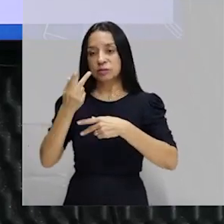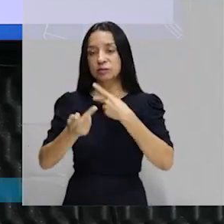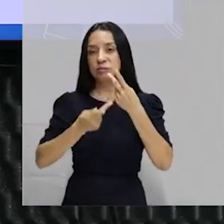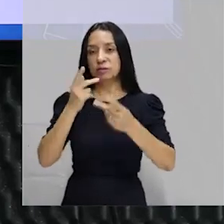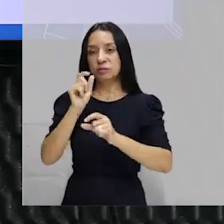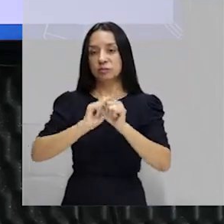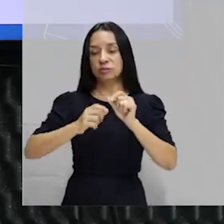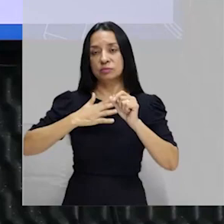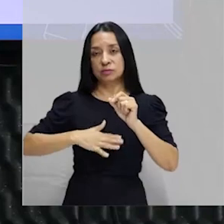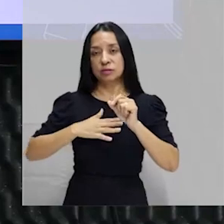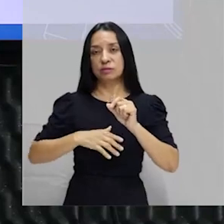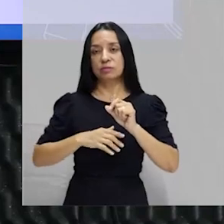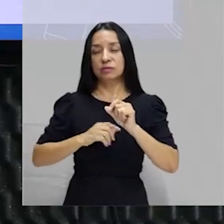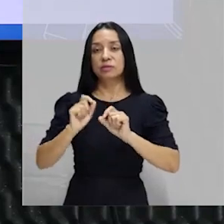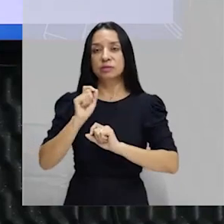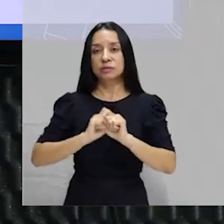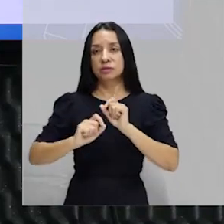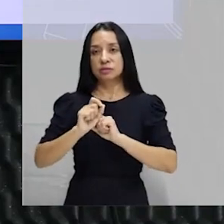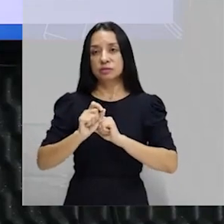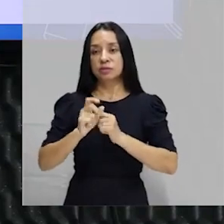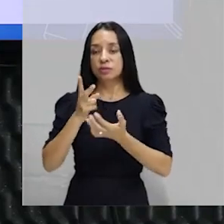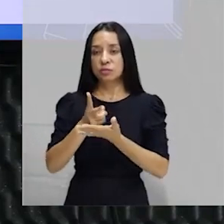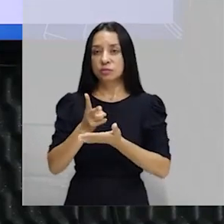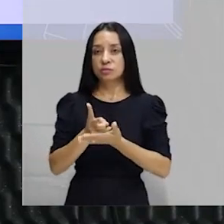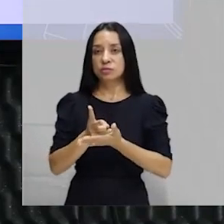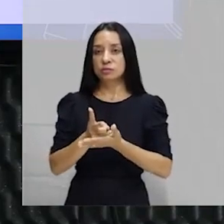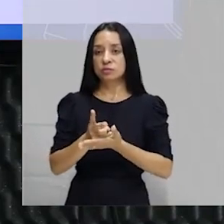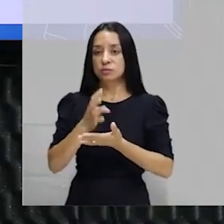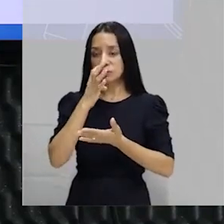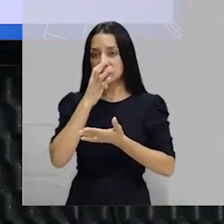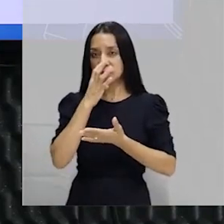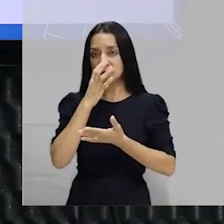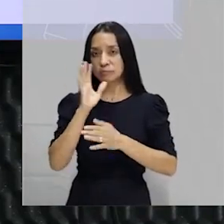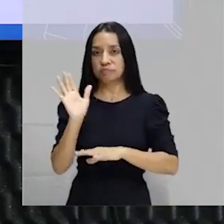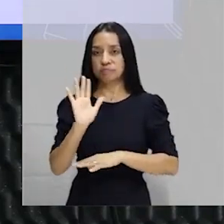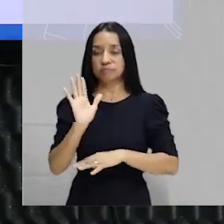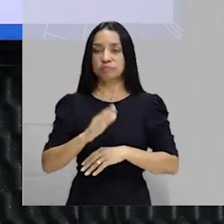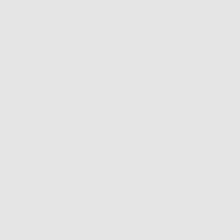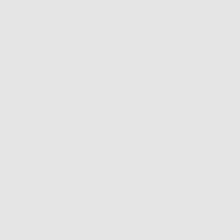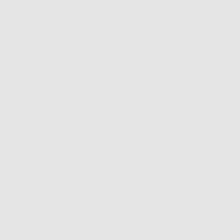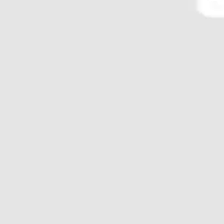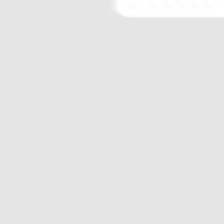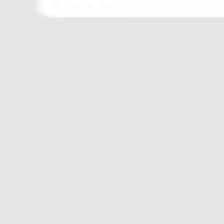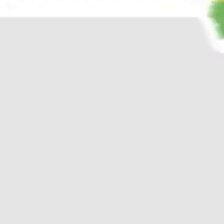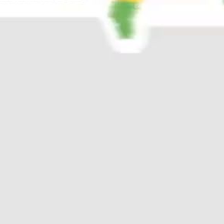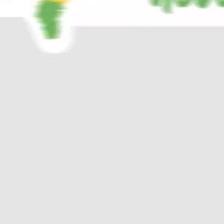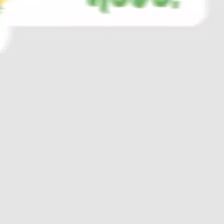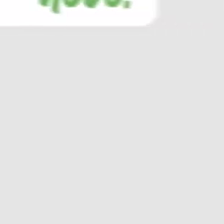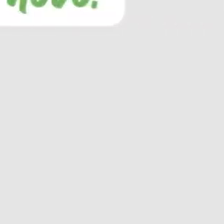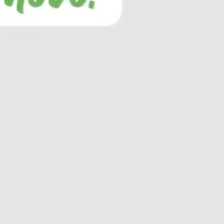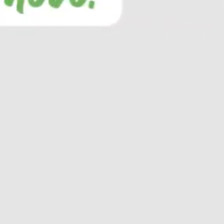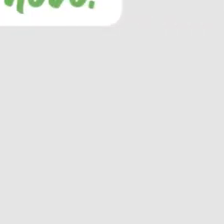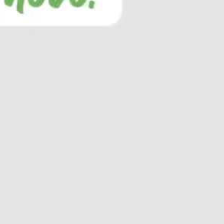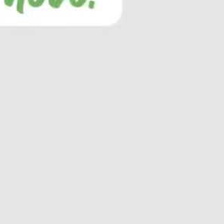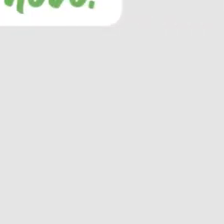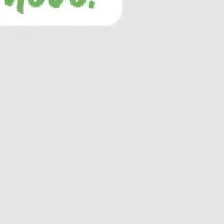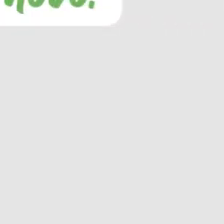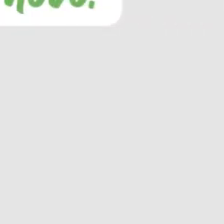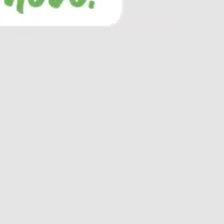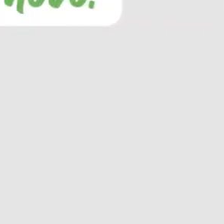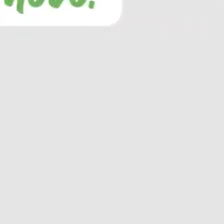que produz a riqueza tome o poder e divida os recursos, né, de maneira igualitária. Então, tem claramente aí uma